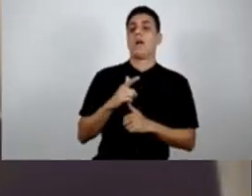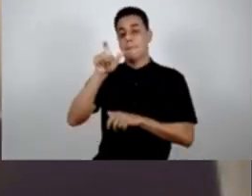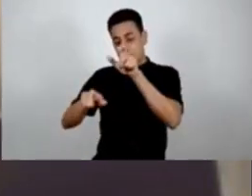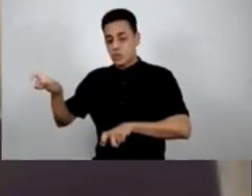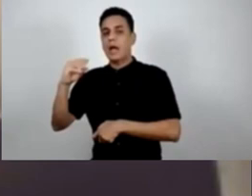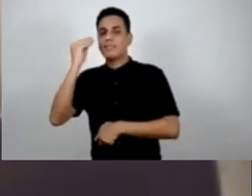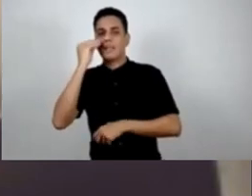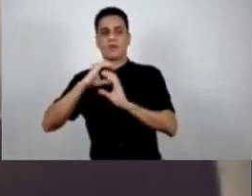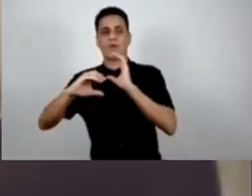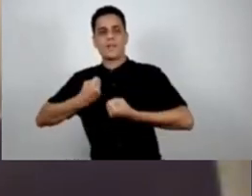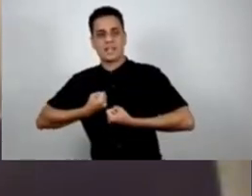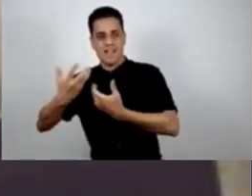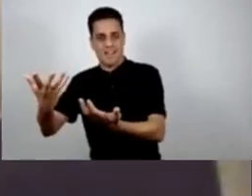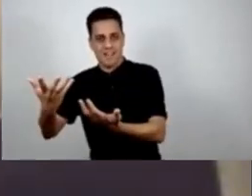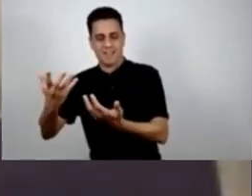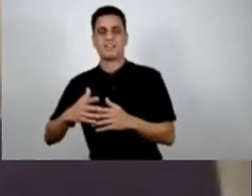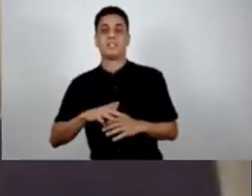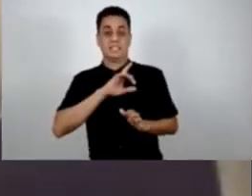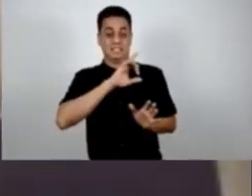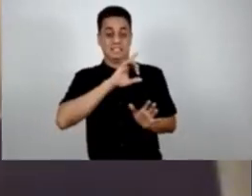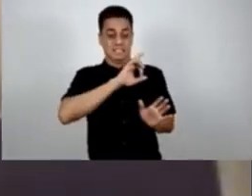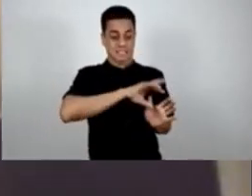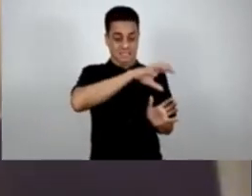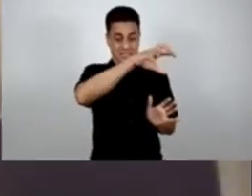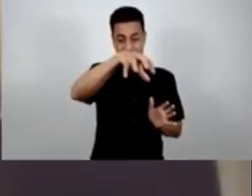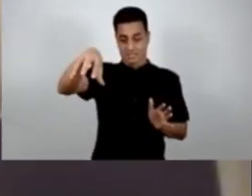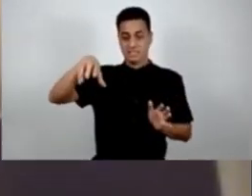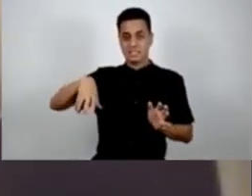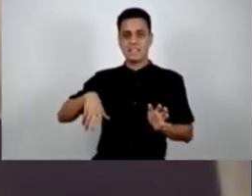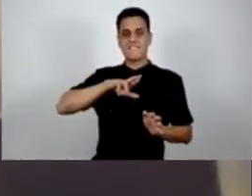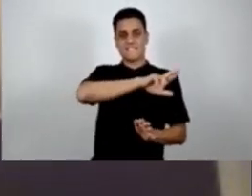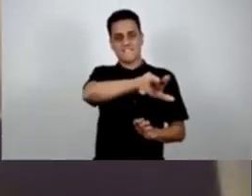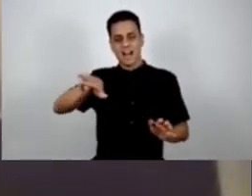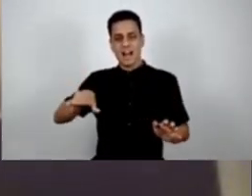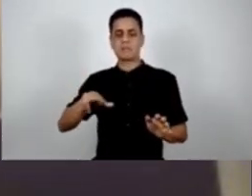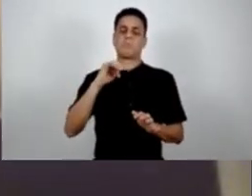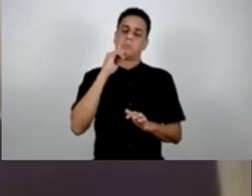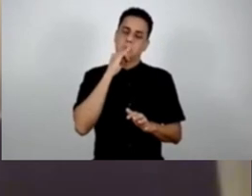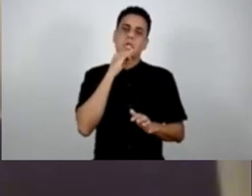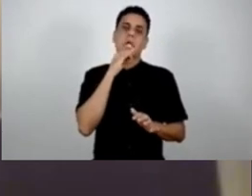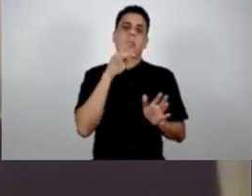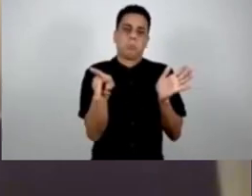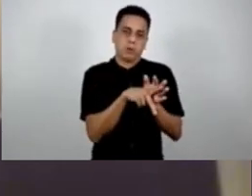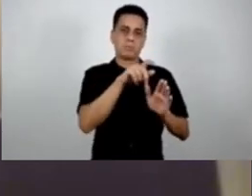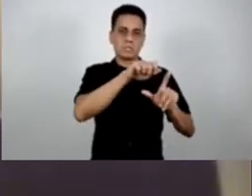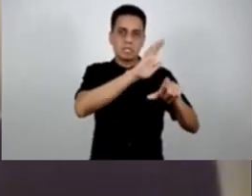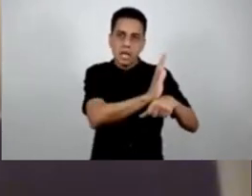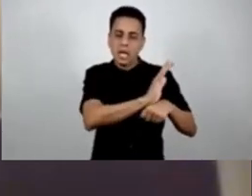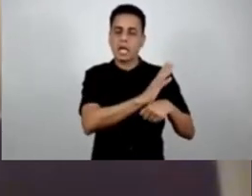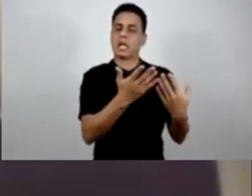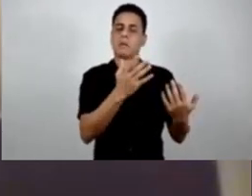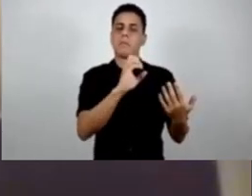comunicar. Muitos desses atores, às vezes os diretores de cinema ou as pessoas, não têm um